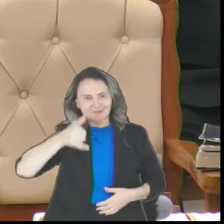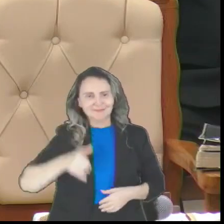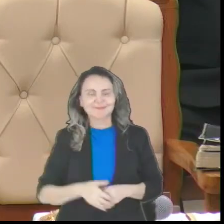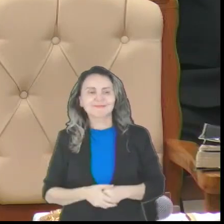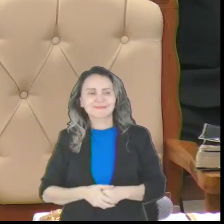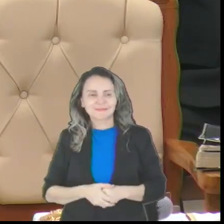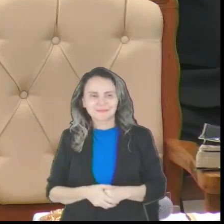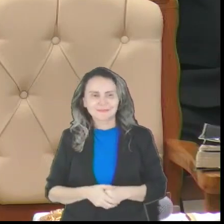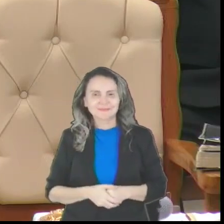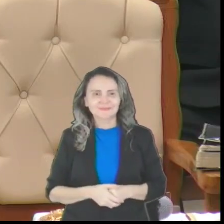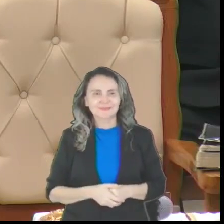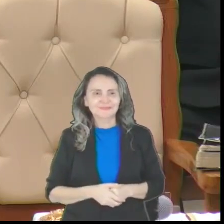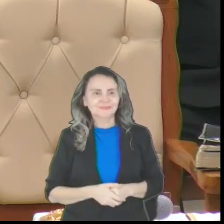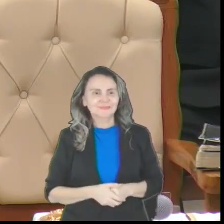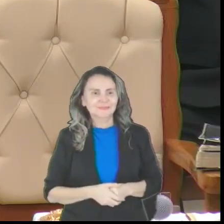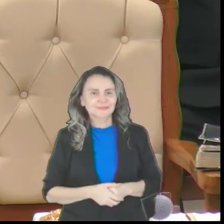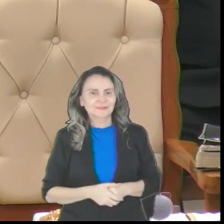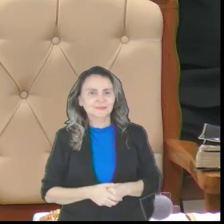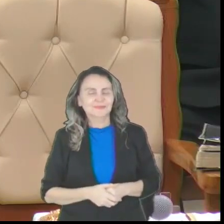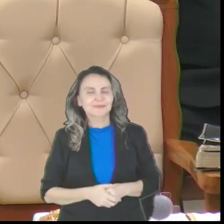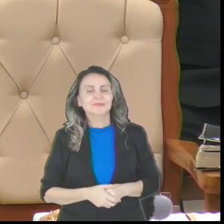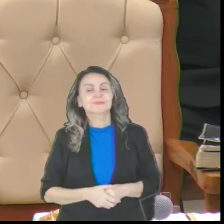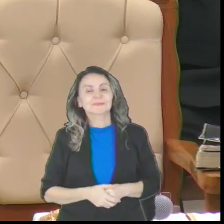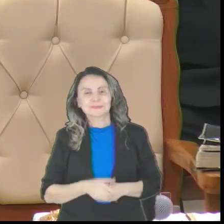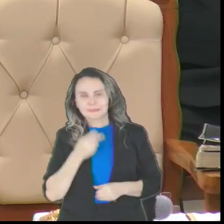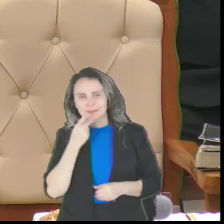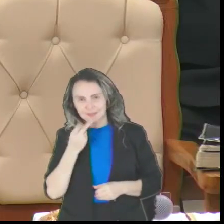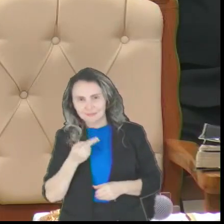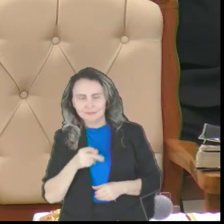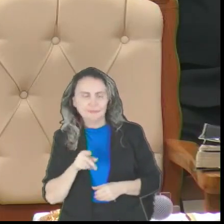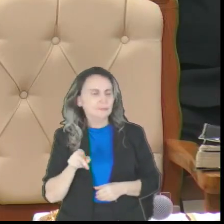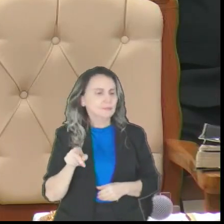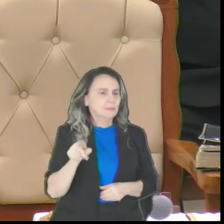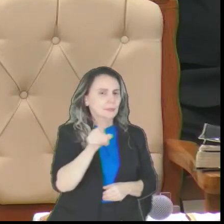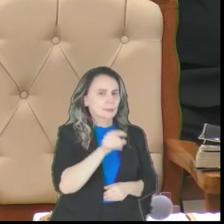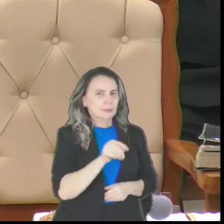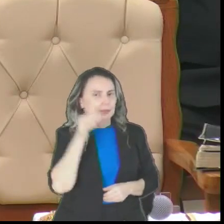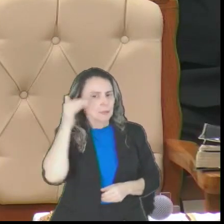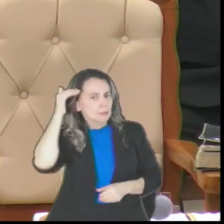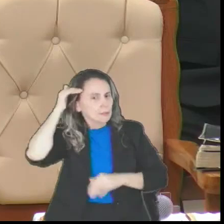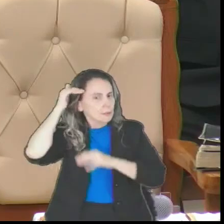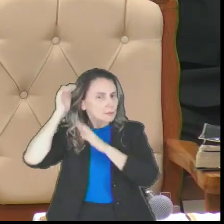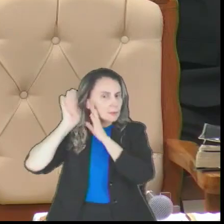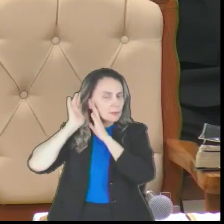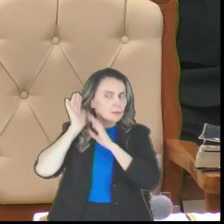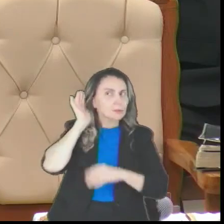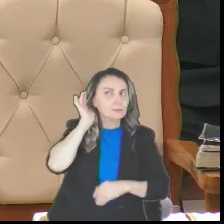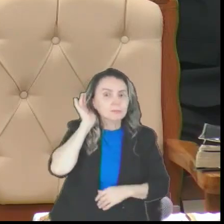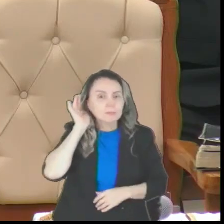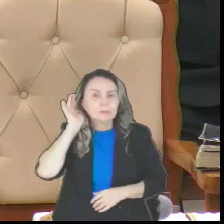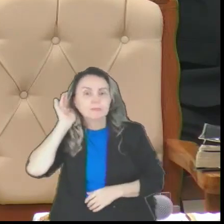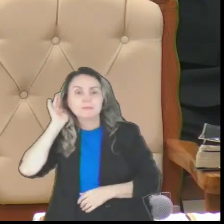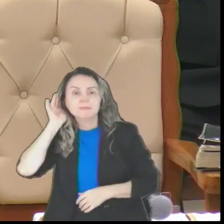Ele vai dizer: inclinai os vossos ouvidos e vinde a mim.